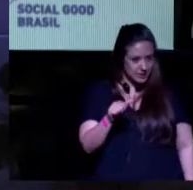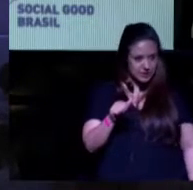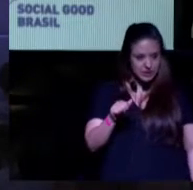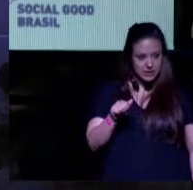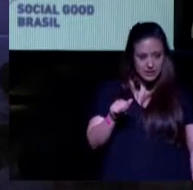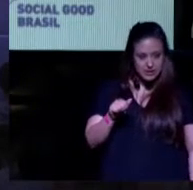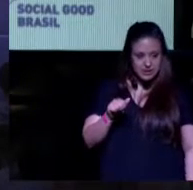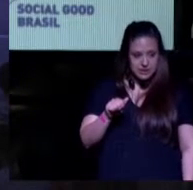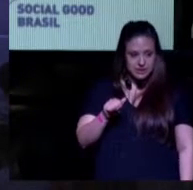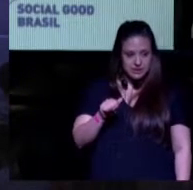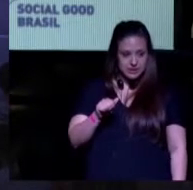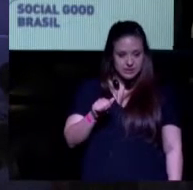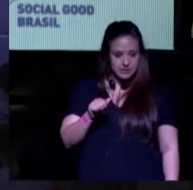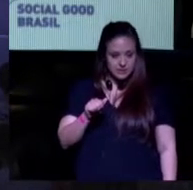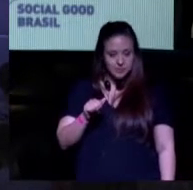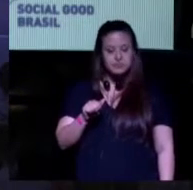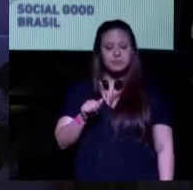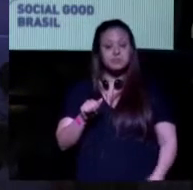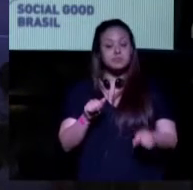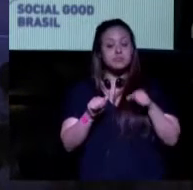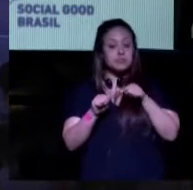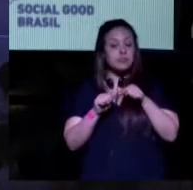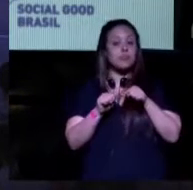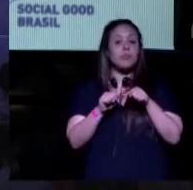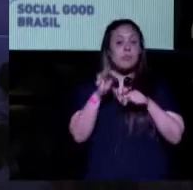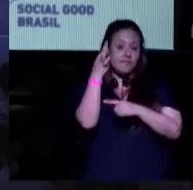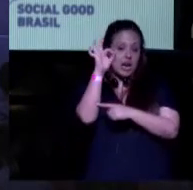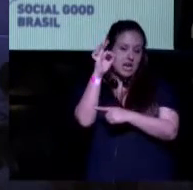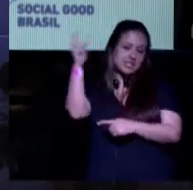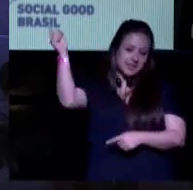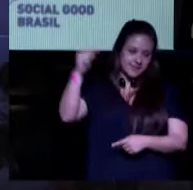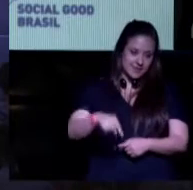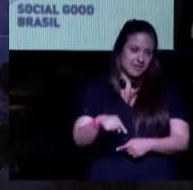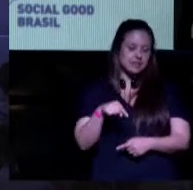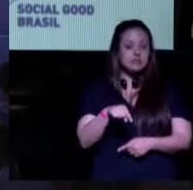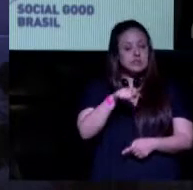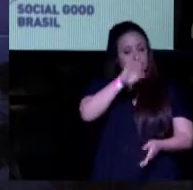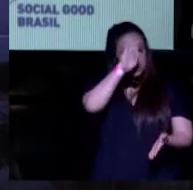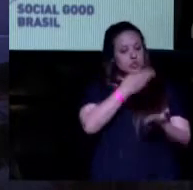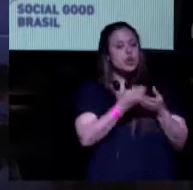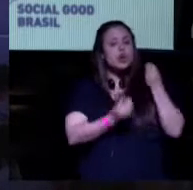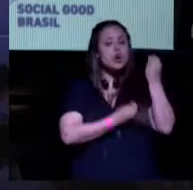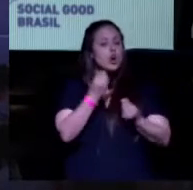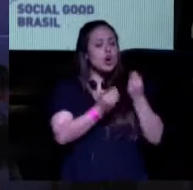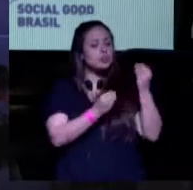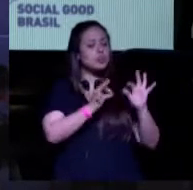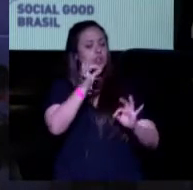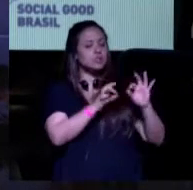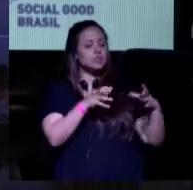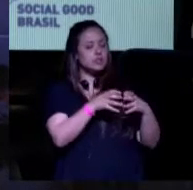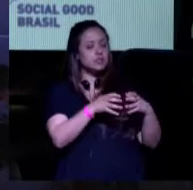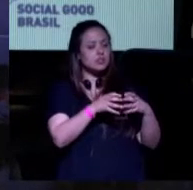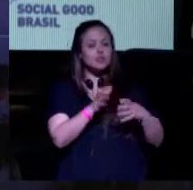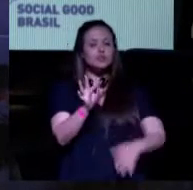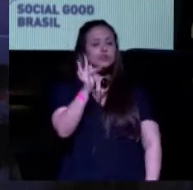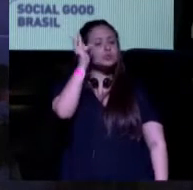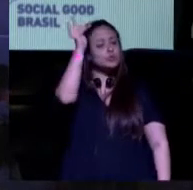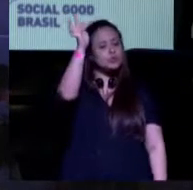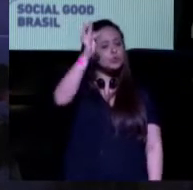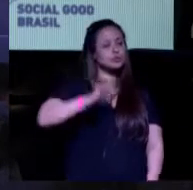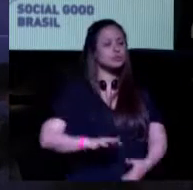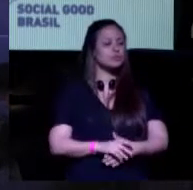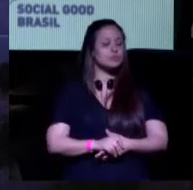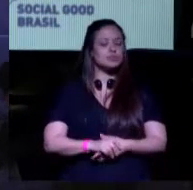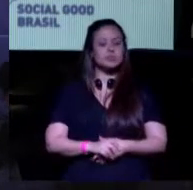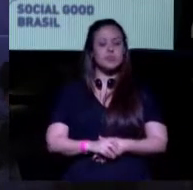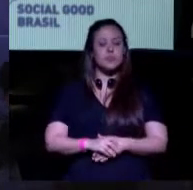gente o que ele acredita que é uma organização do futuro mas antes falar um pouquinho do chef faz vale a pena pro